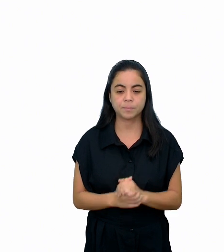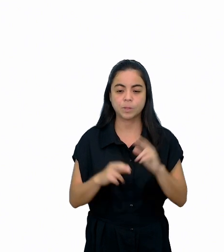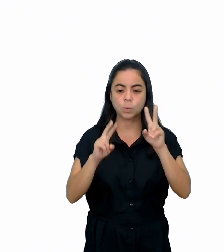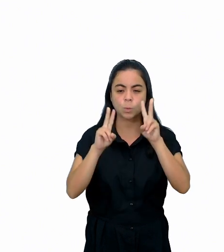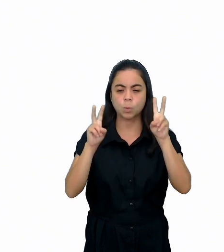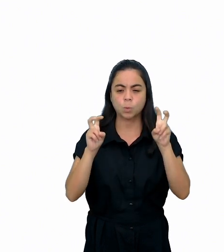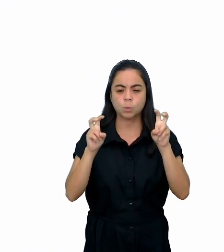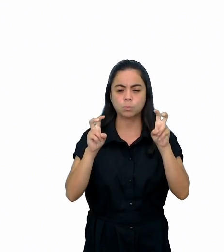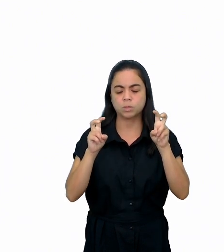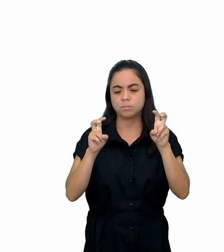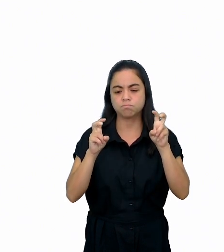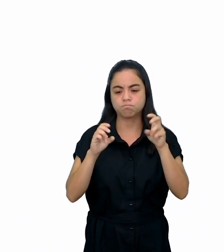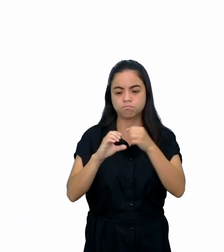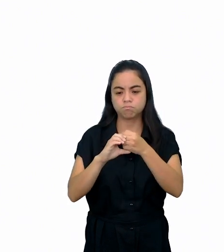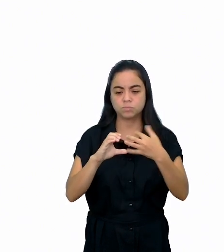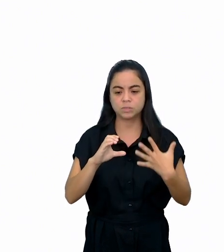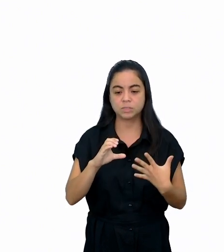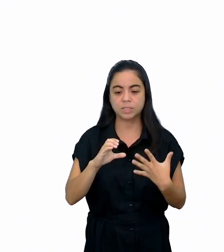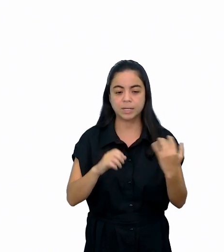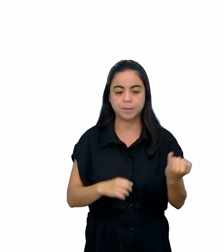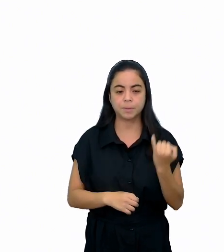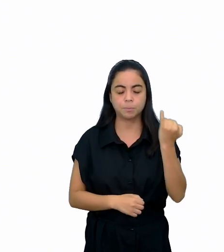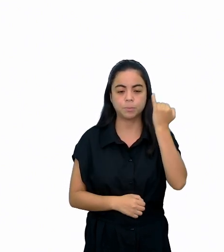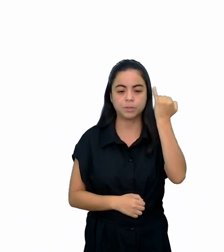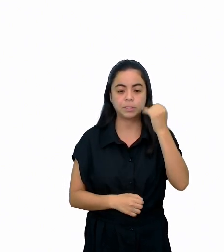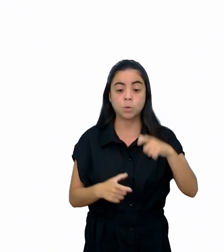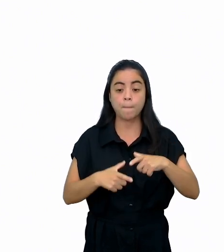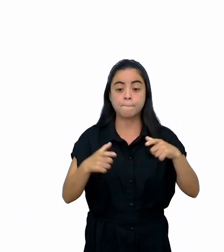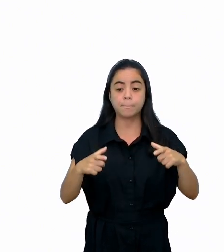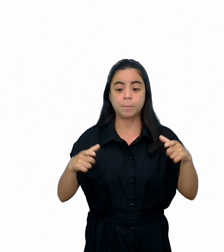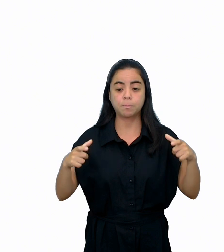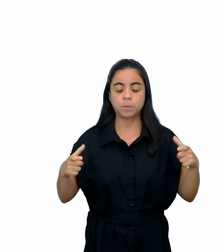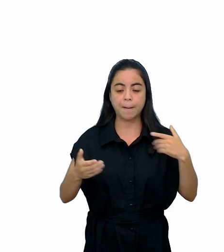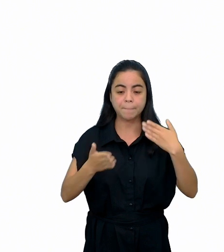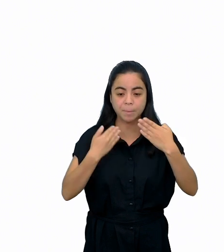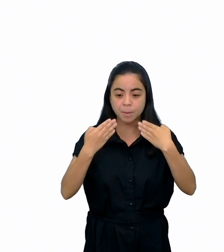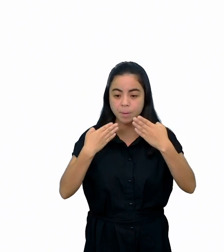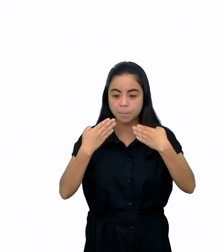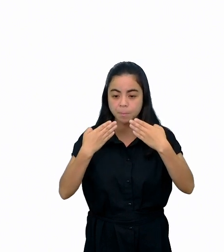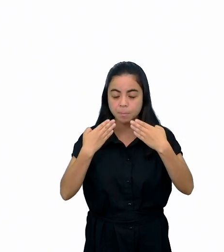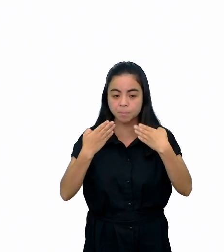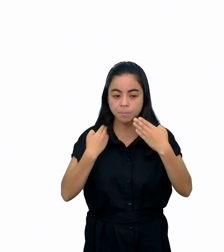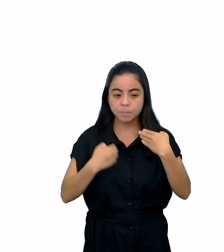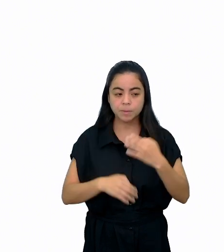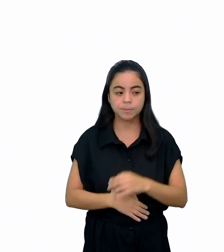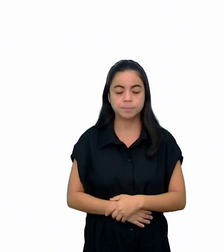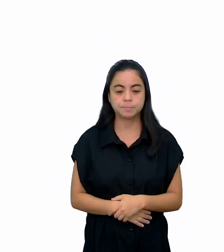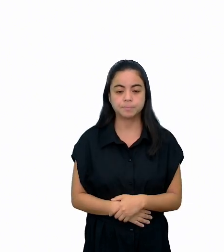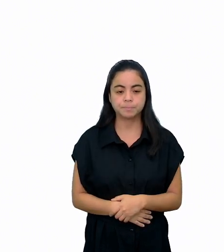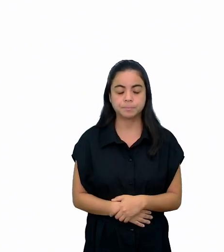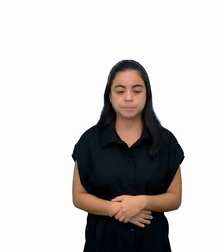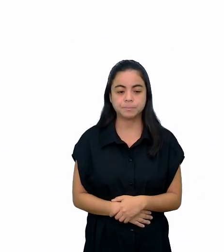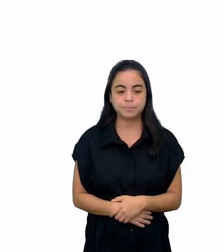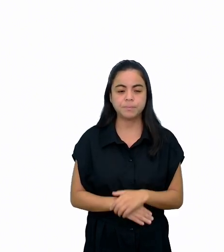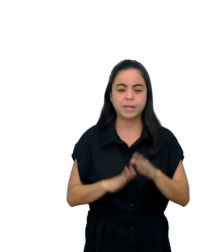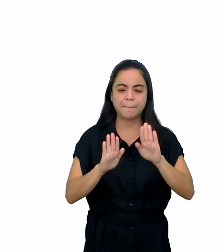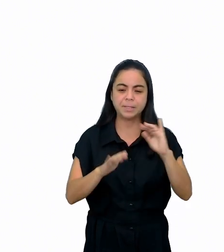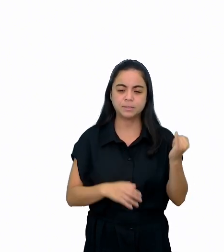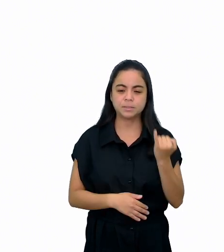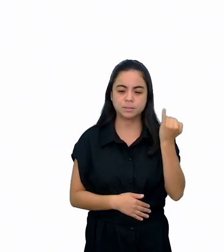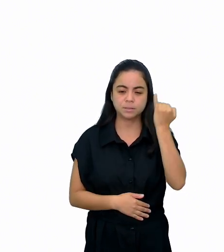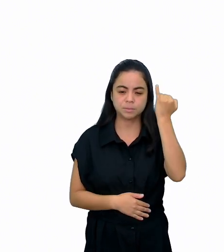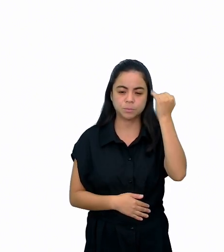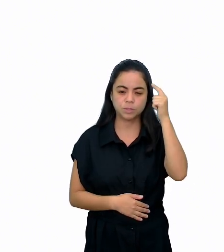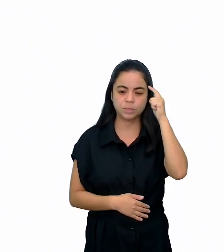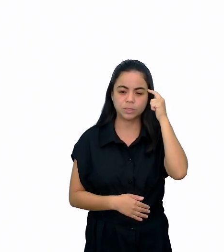alguns aspectos importantes para a gente ampliar as discussões provocadas com as crianças, né? Mas é importante